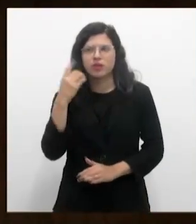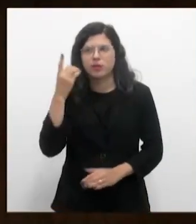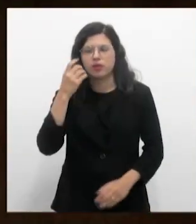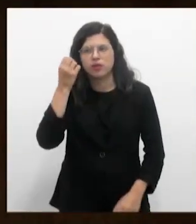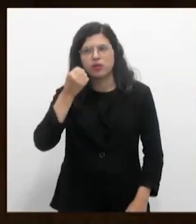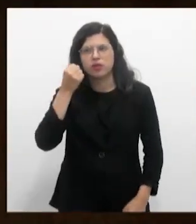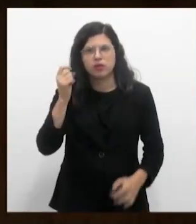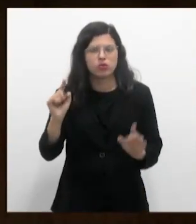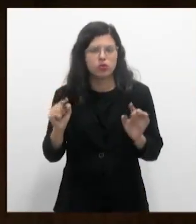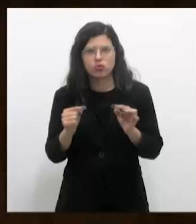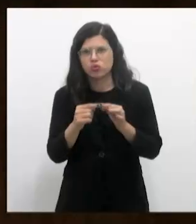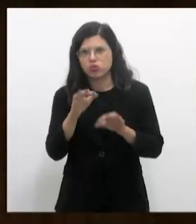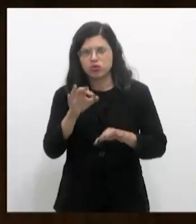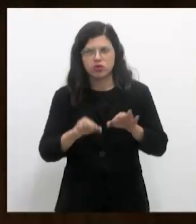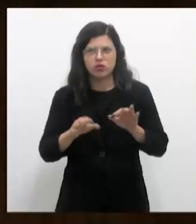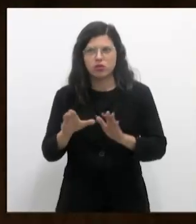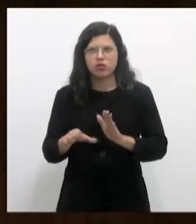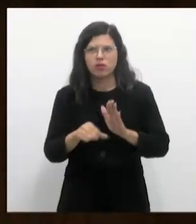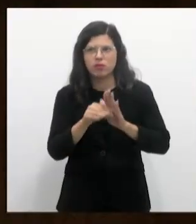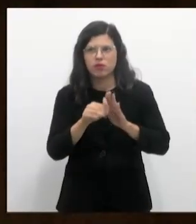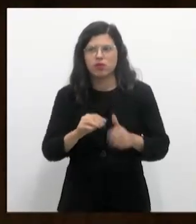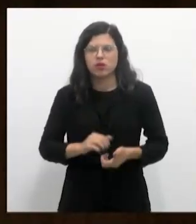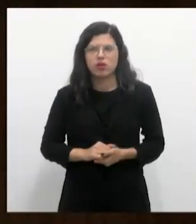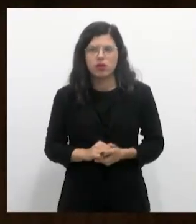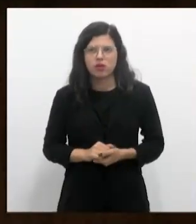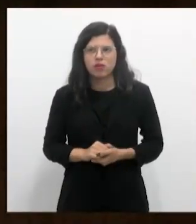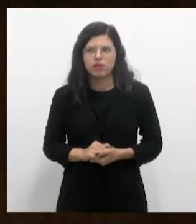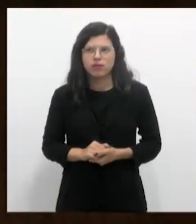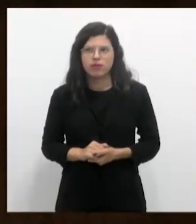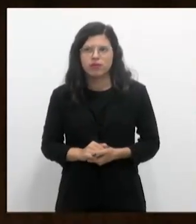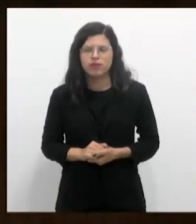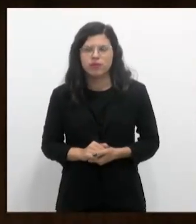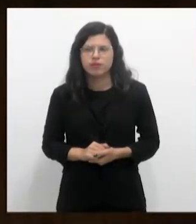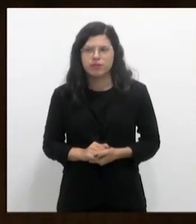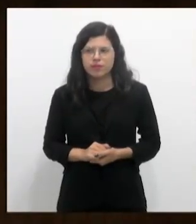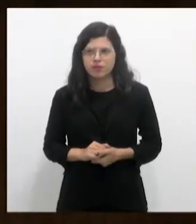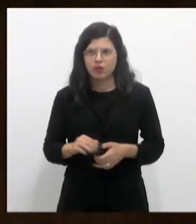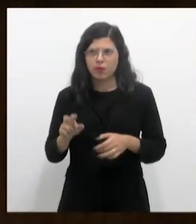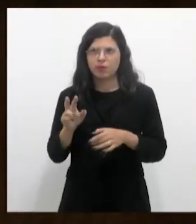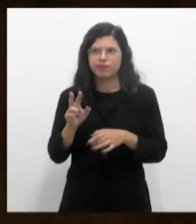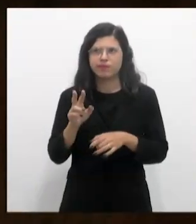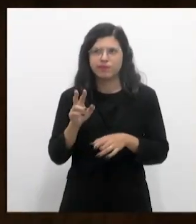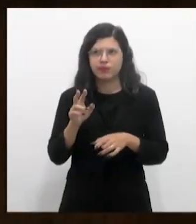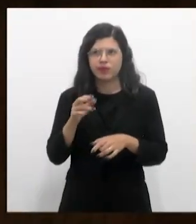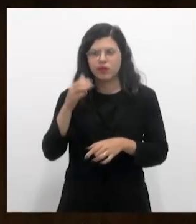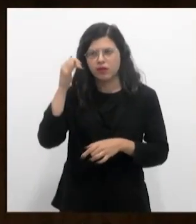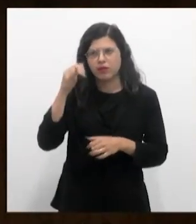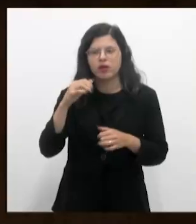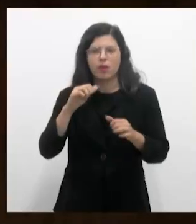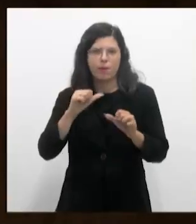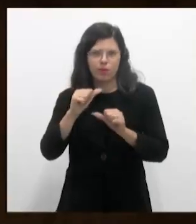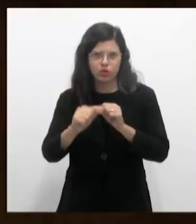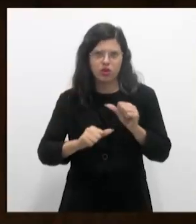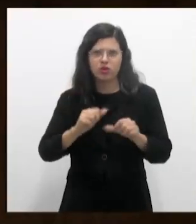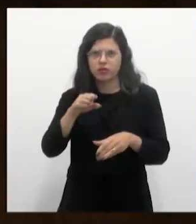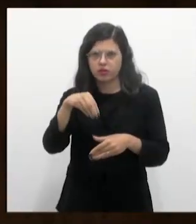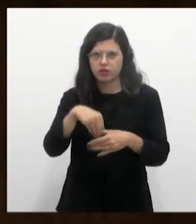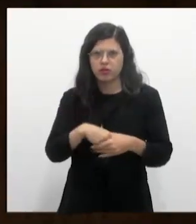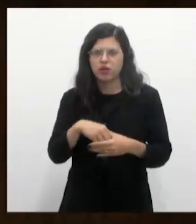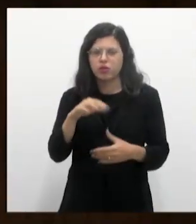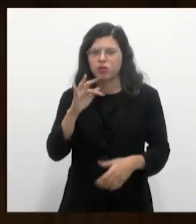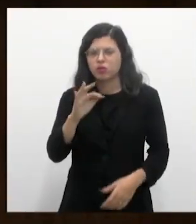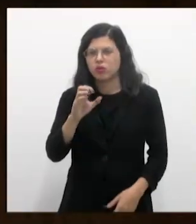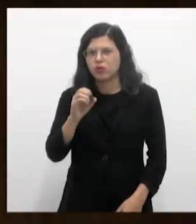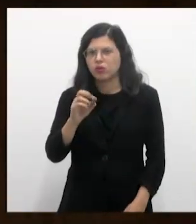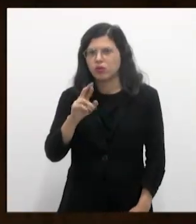juridicidade com emenda para preservar eventuais reformas internas que o Forte queira